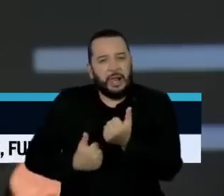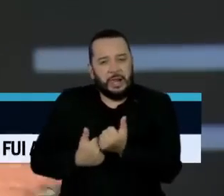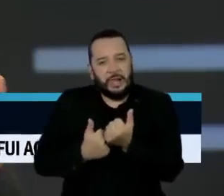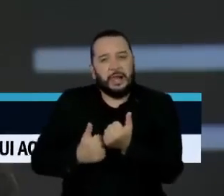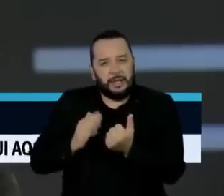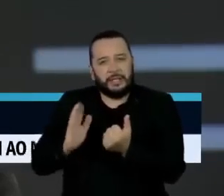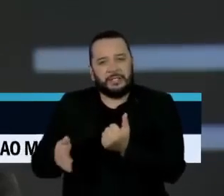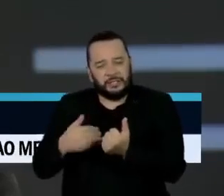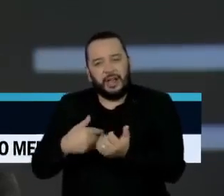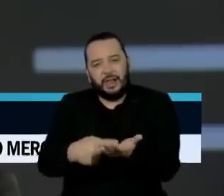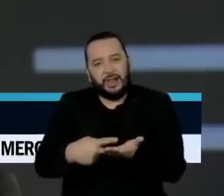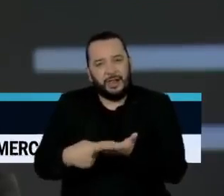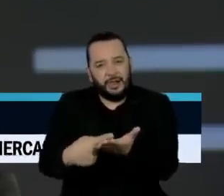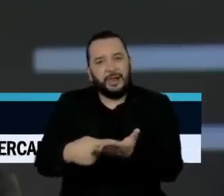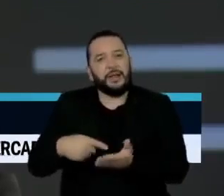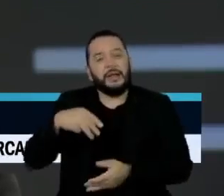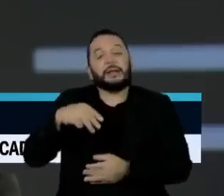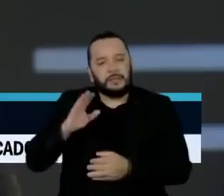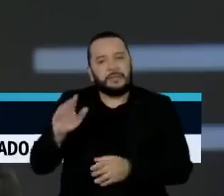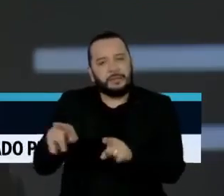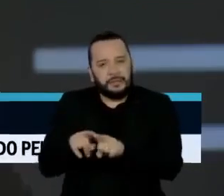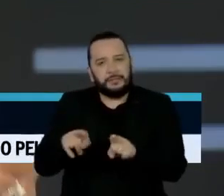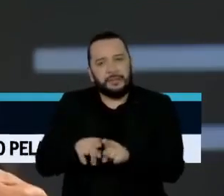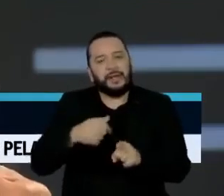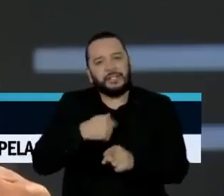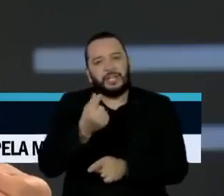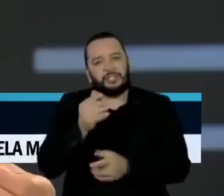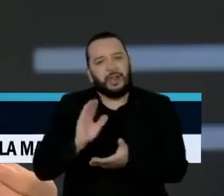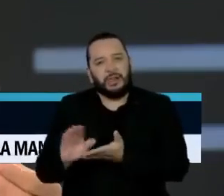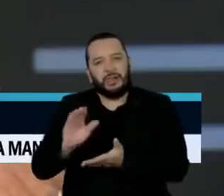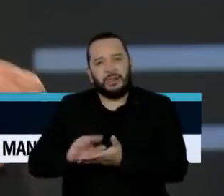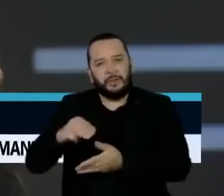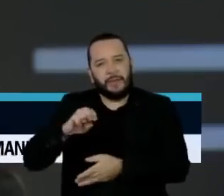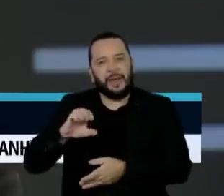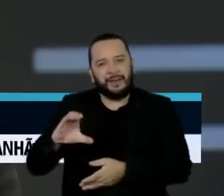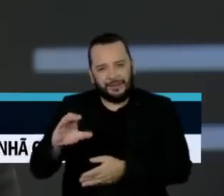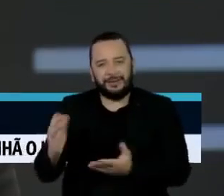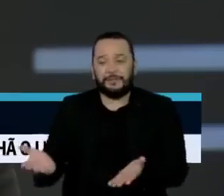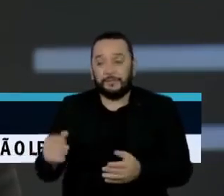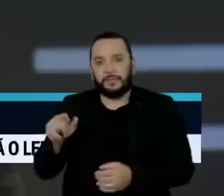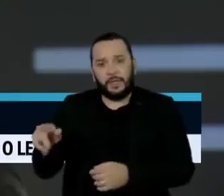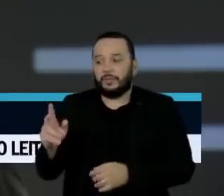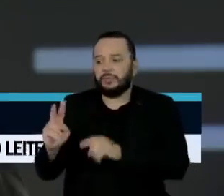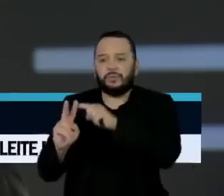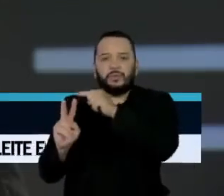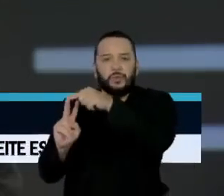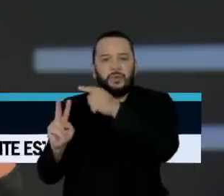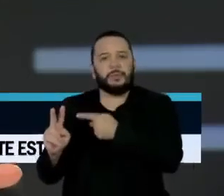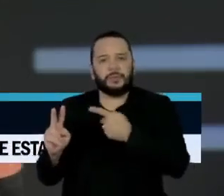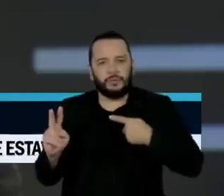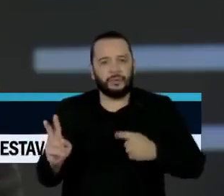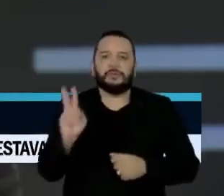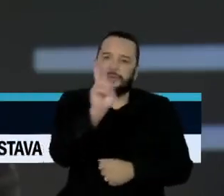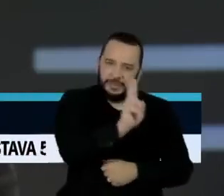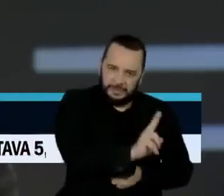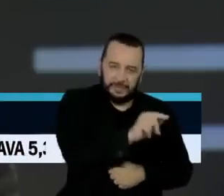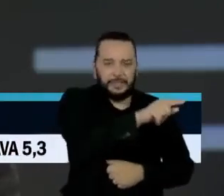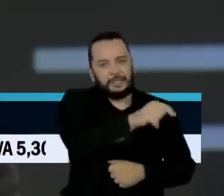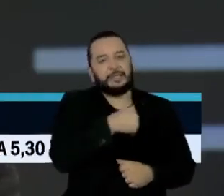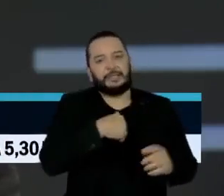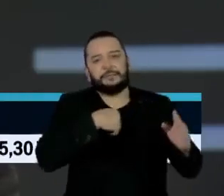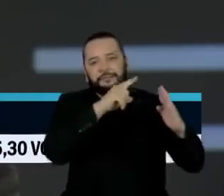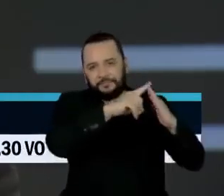recursos são muitas as visitas dos dois pastores ao Palácio do Planalto e ao Ministério ao gabinete do